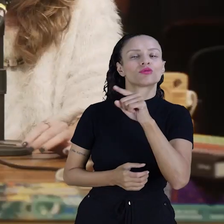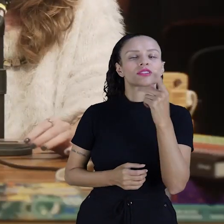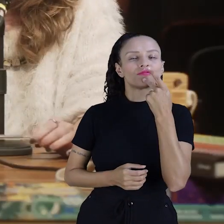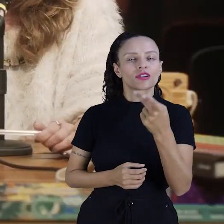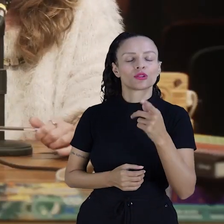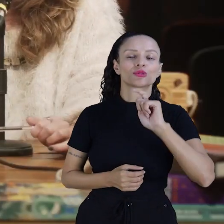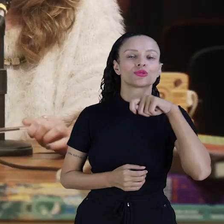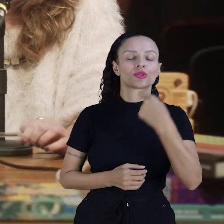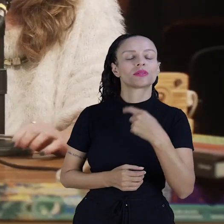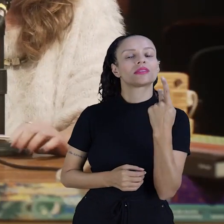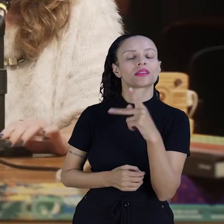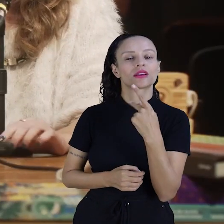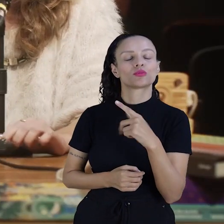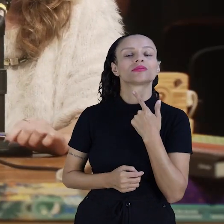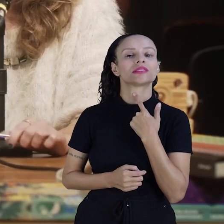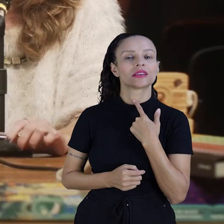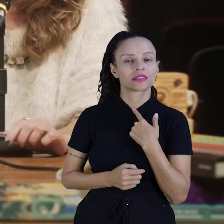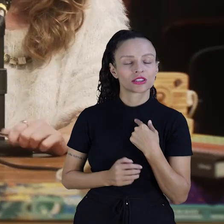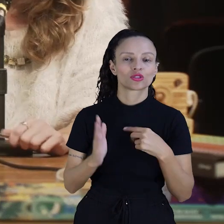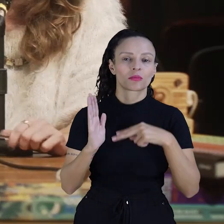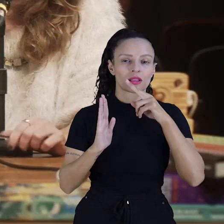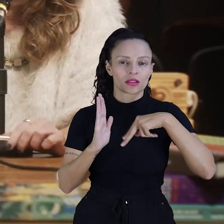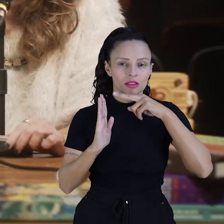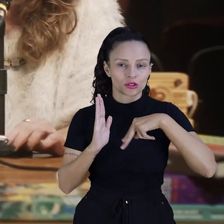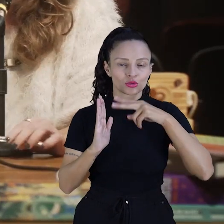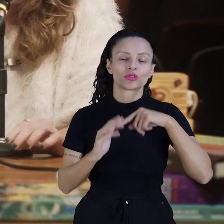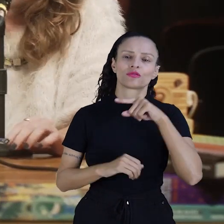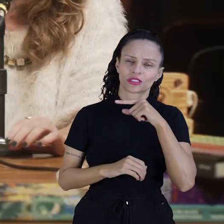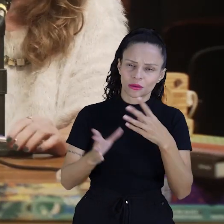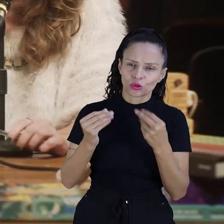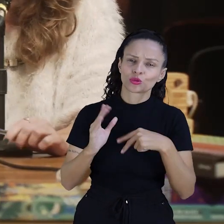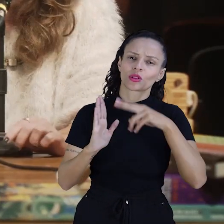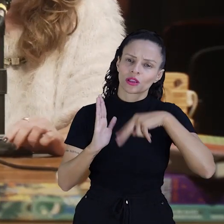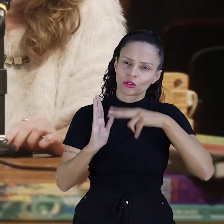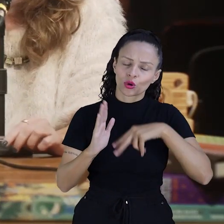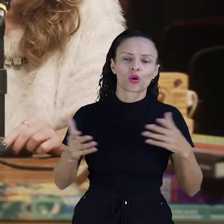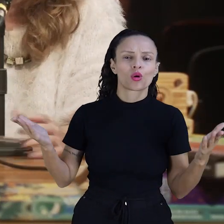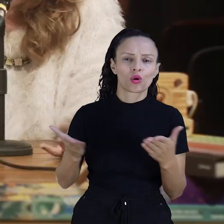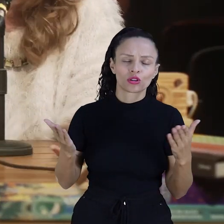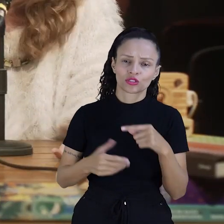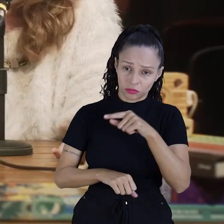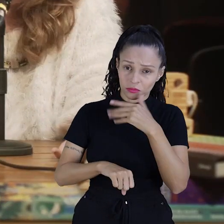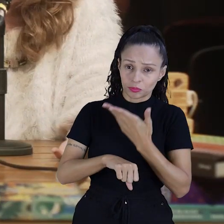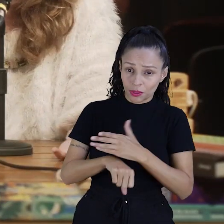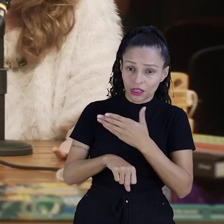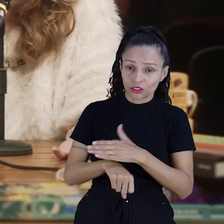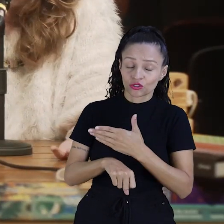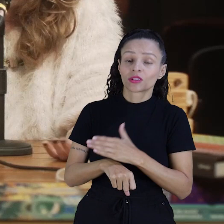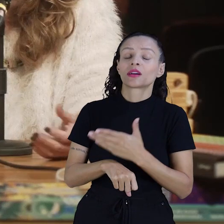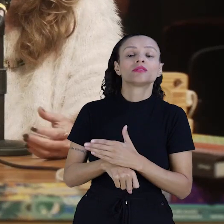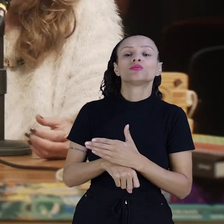Guga, você comentou com a gente do teu desejo pela leitura, do quanto tu foi leitor, e hoje uma das suas